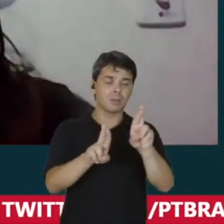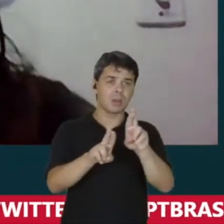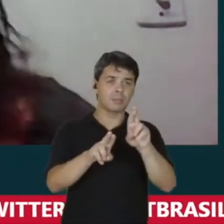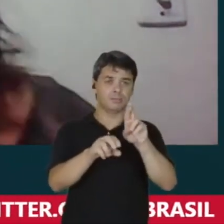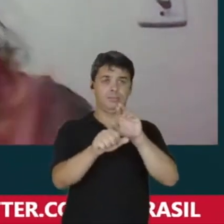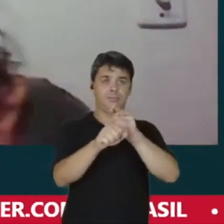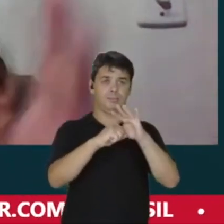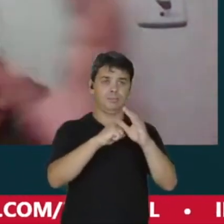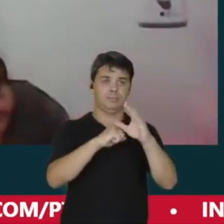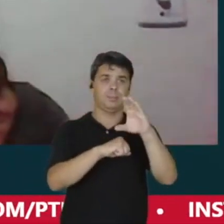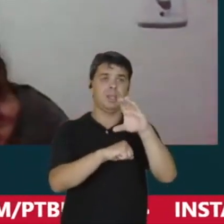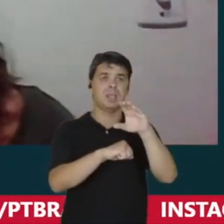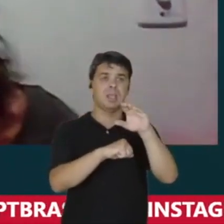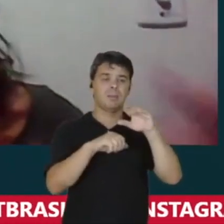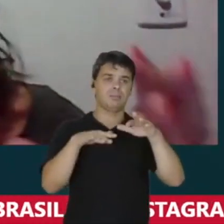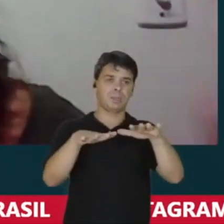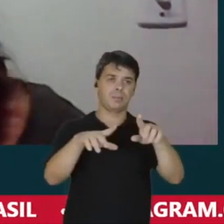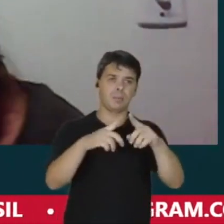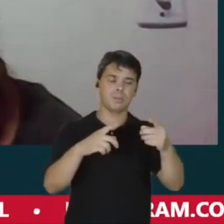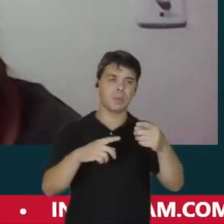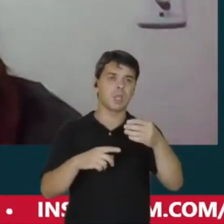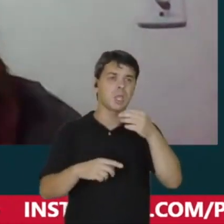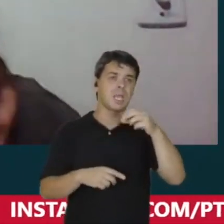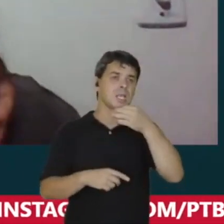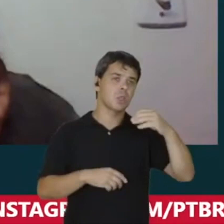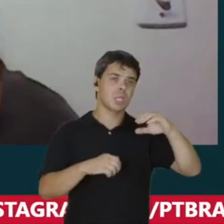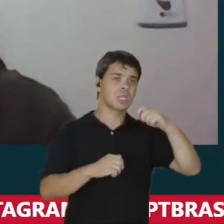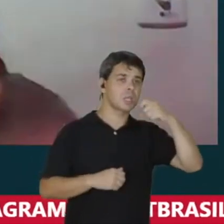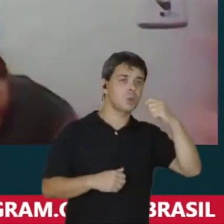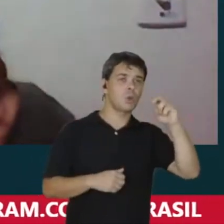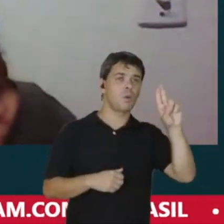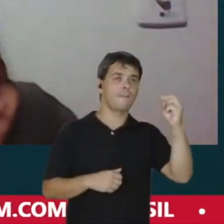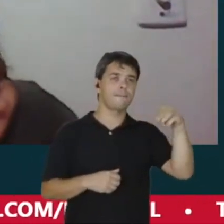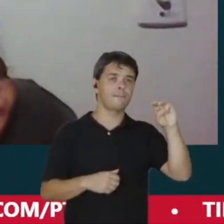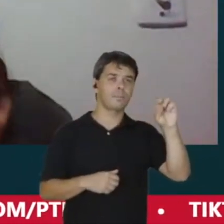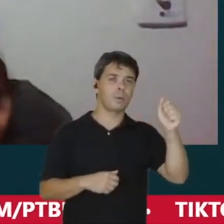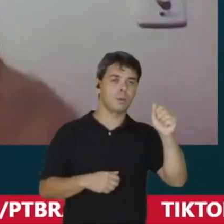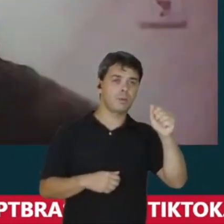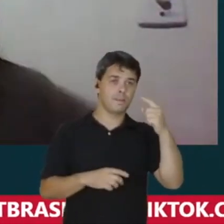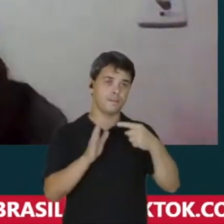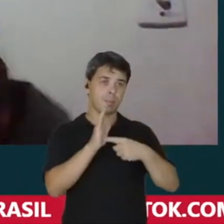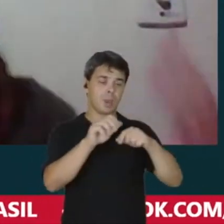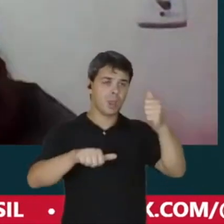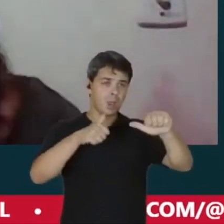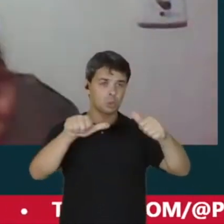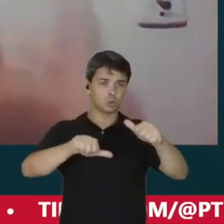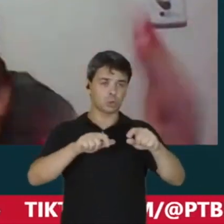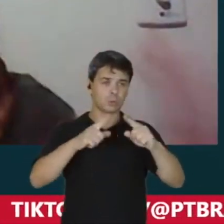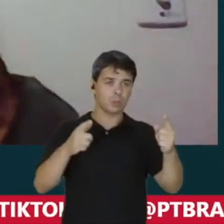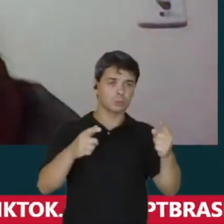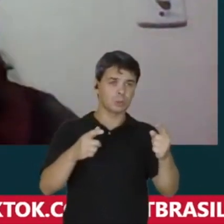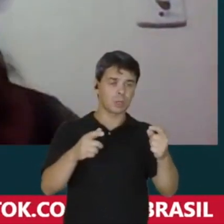pandemia. O senador Humberto deu uma entrevista muito boa em relação a isso, porque ele disse, se você analisa, né, o conjunto da obra,